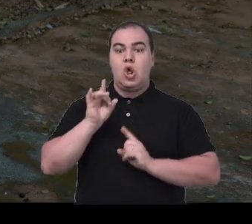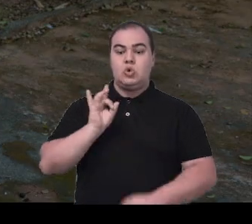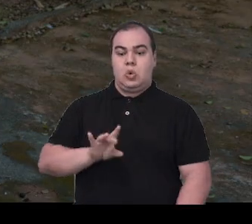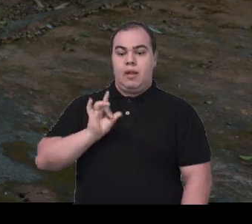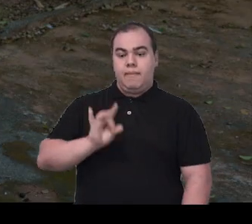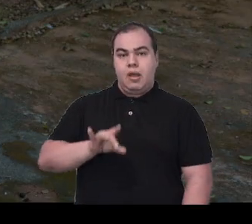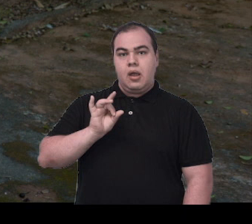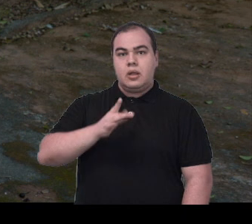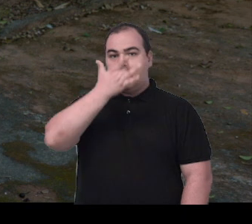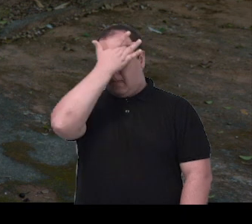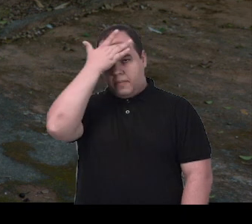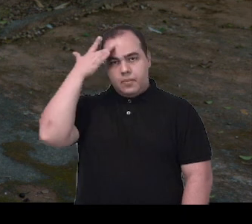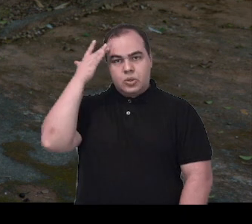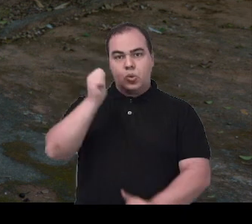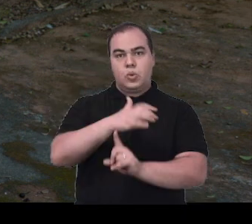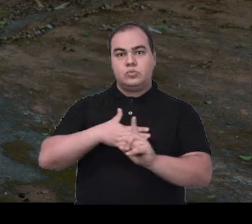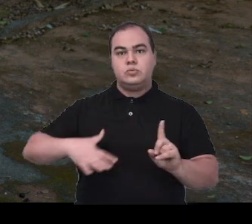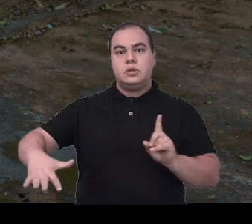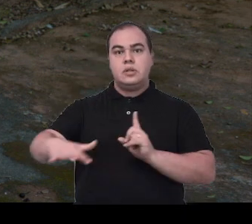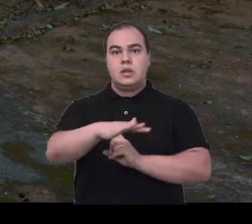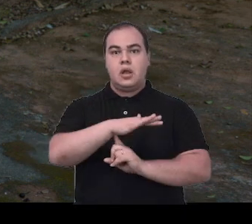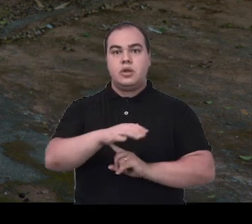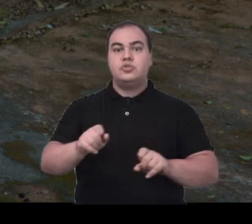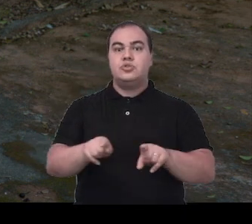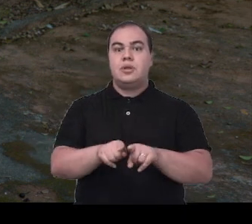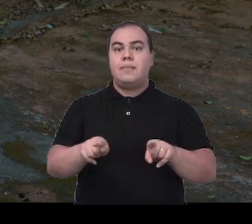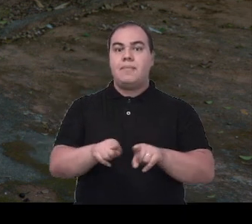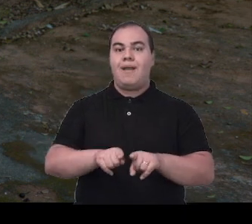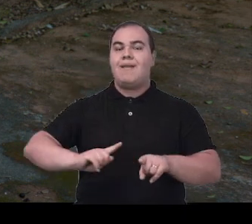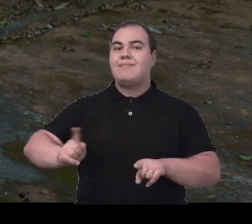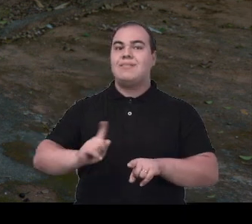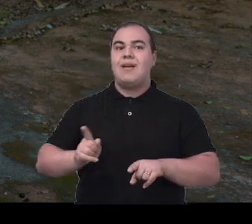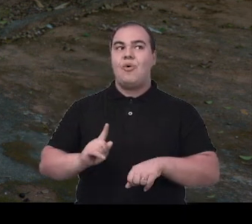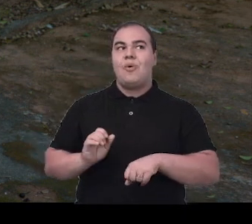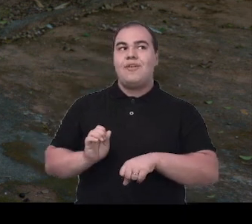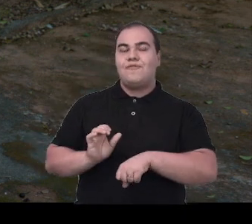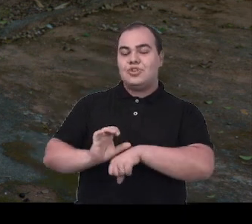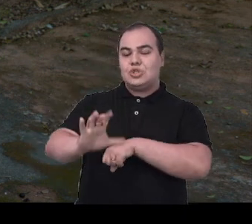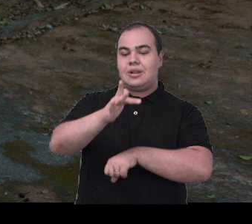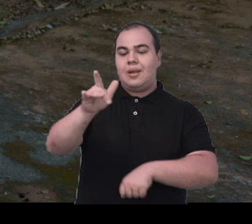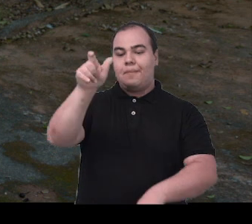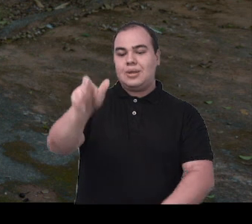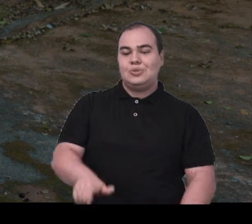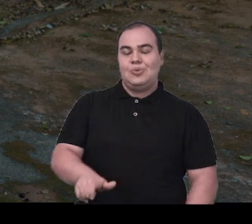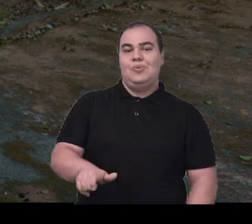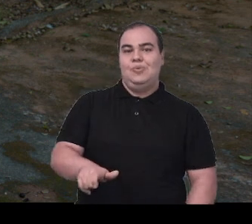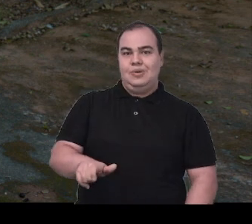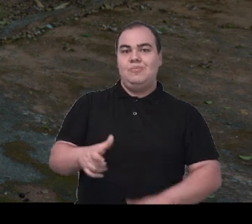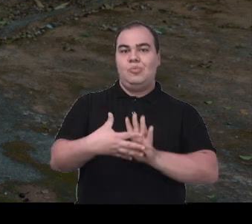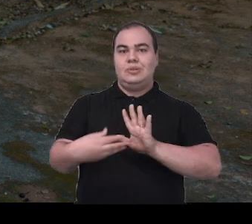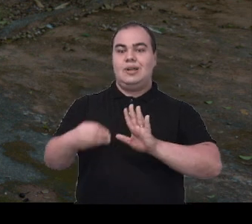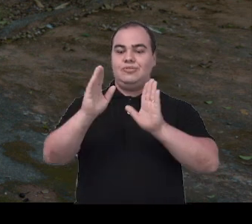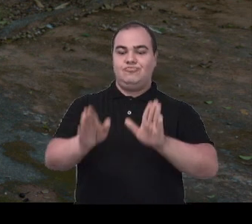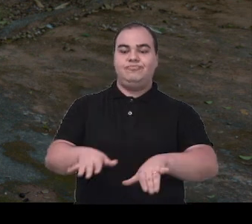praticamente um isolamento, né, da pessoa da sociedade e não necessariamente investia no indivíduo. Então o modelo